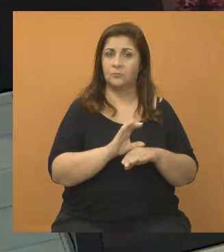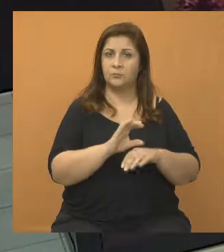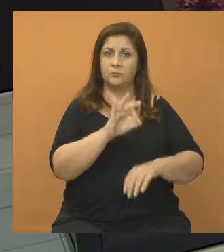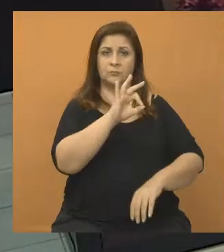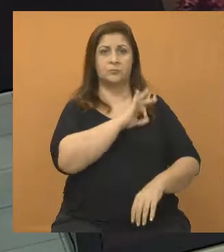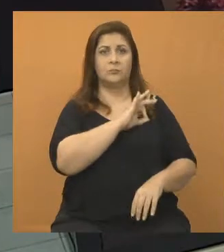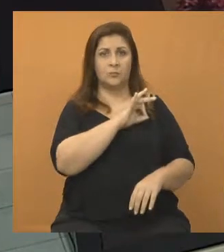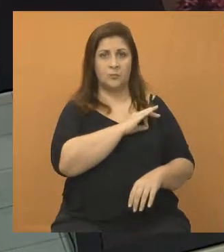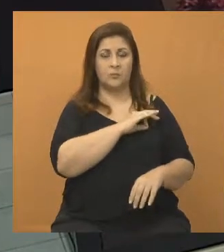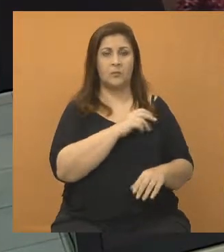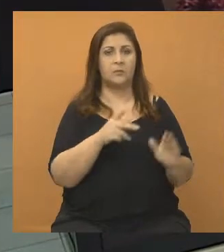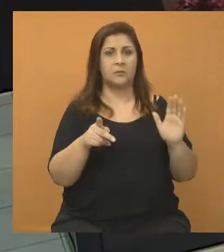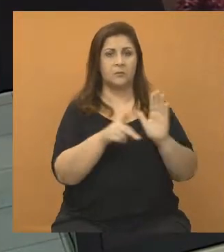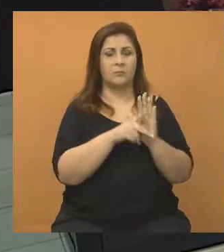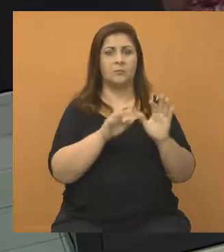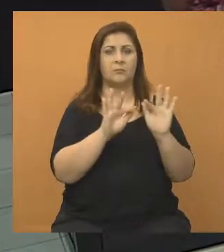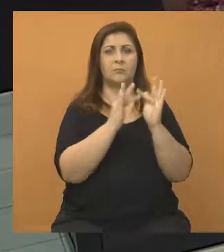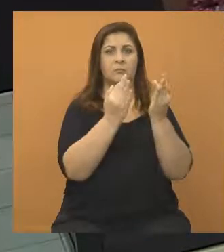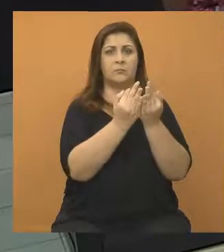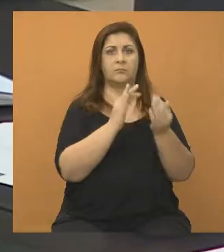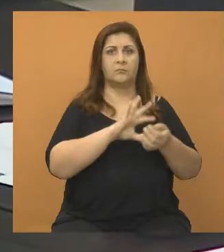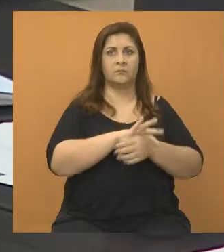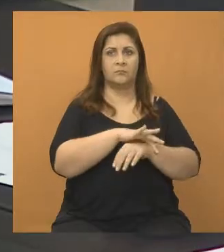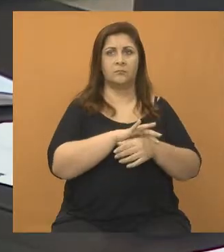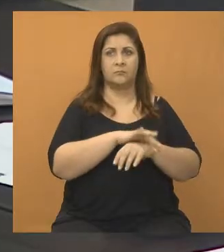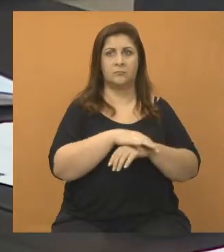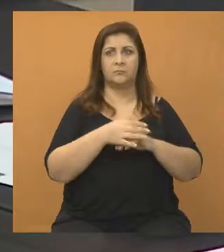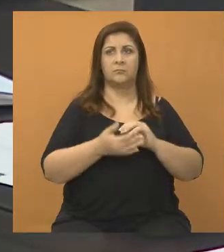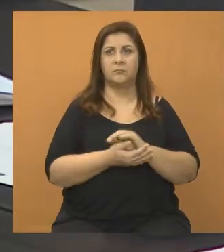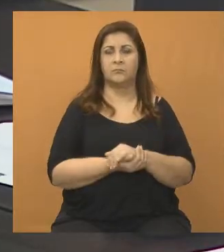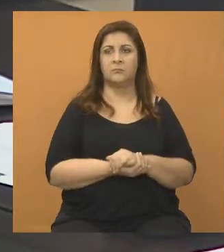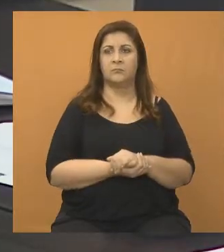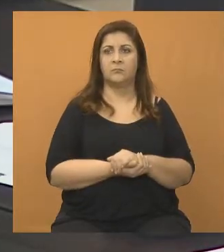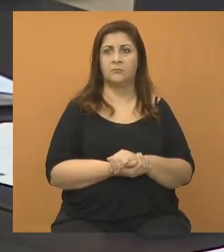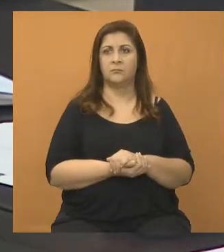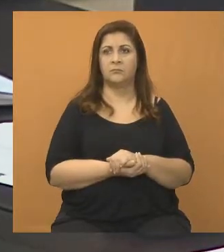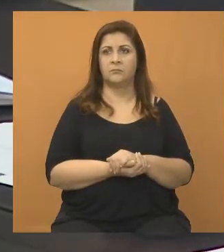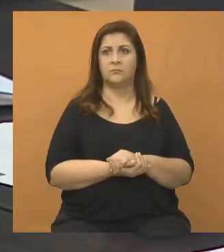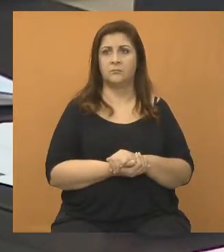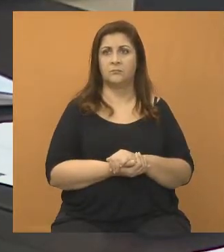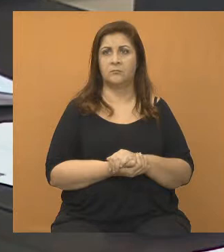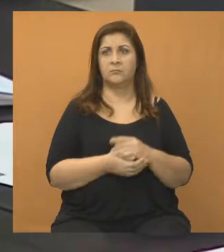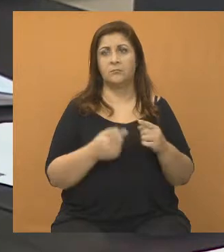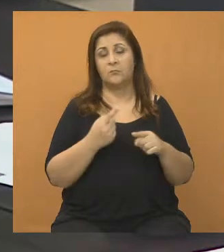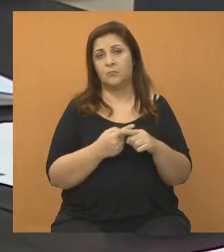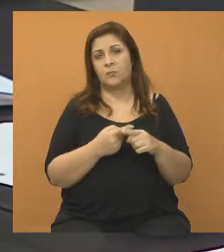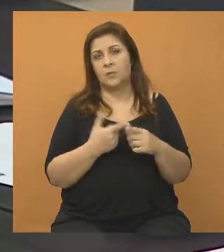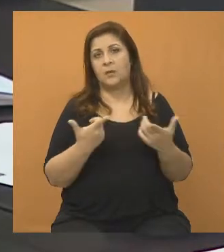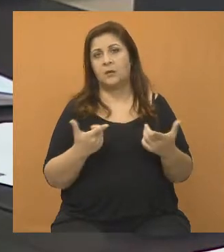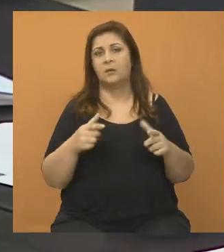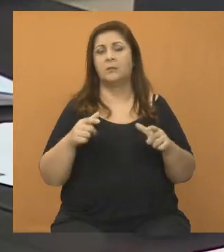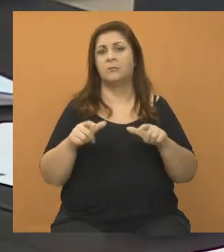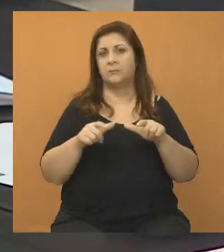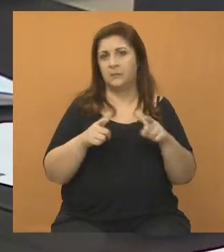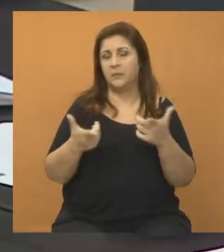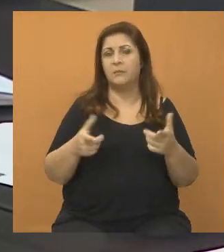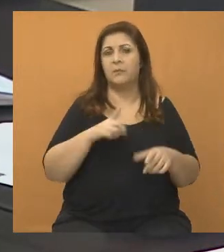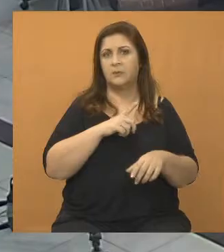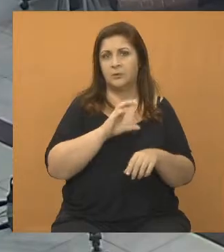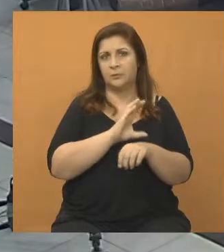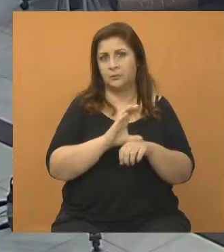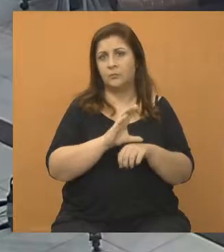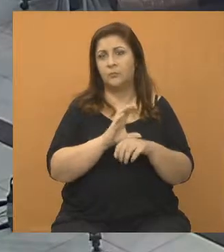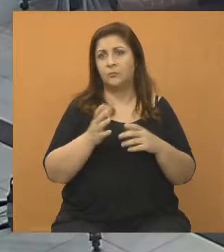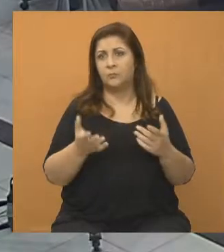Eu acho que é por conta disso que eu acho que deve ter sido direcionado, deve ser por causa da questão de ser operacional, né? O gestor, é